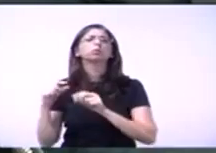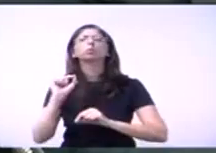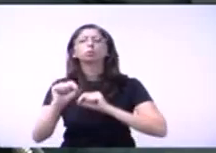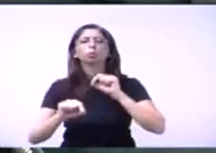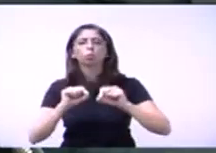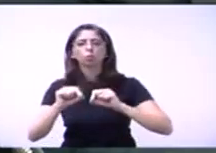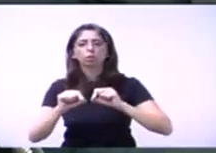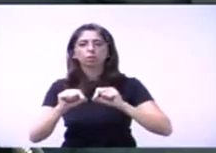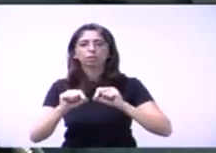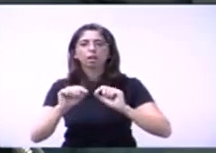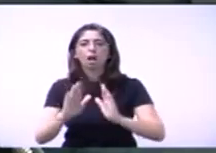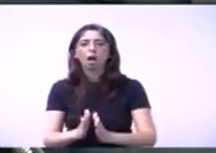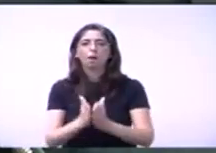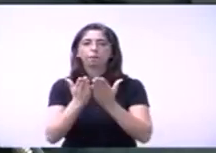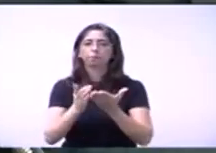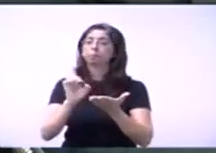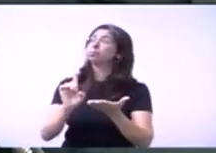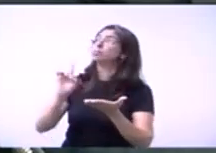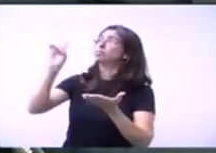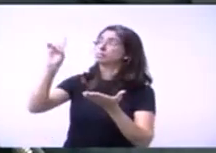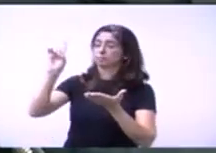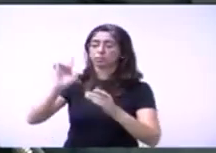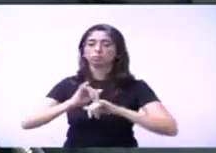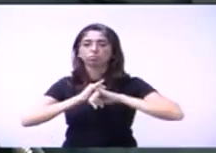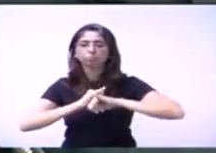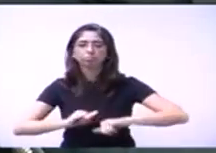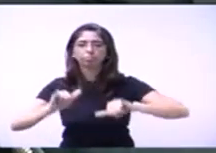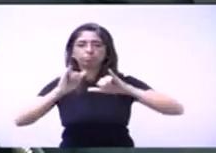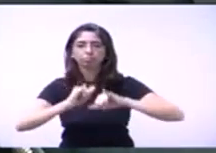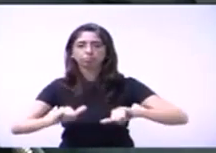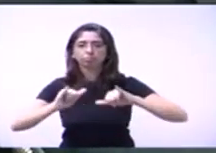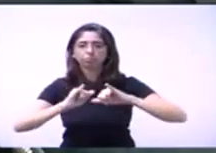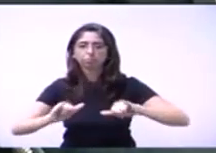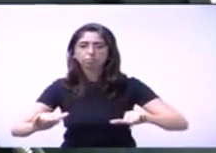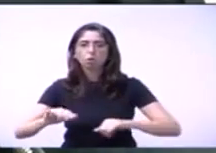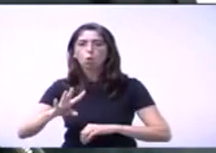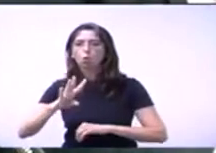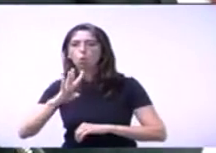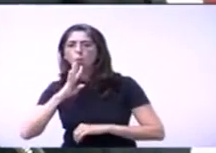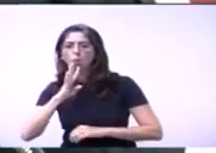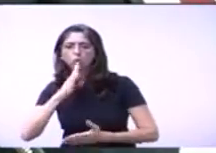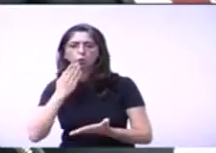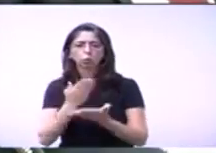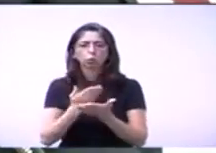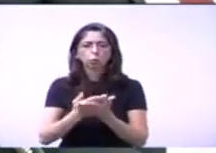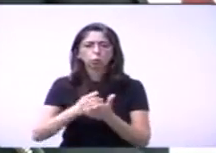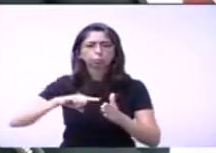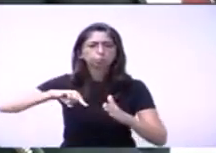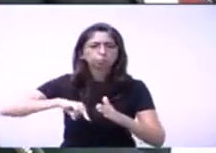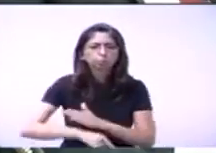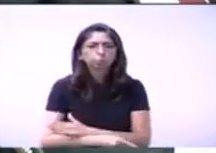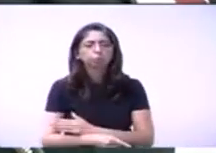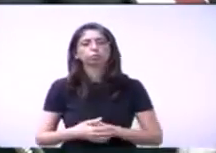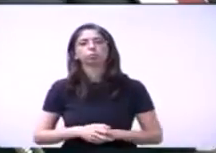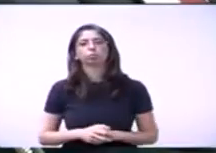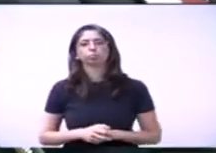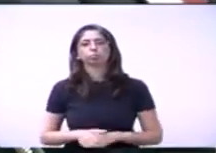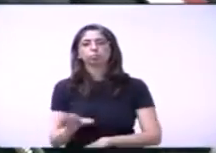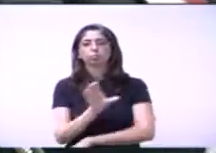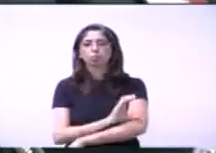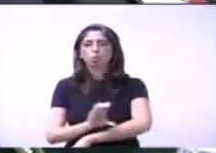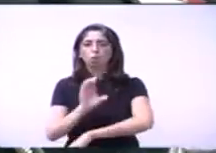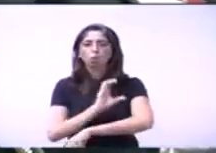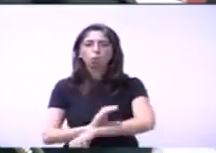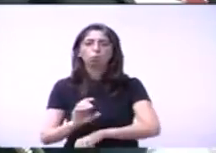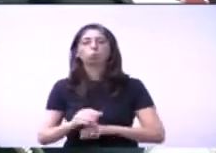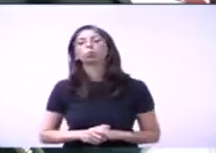propagar a palavra de Deus com todos os seus conhecimentos, Curso esse ministrado